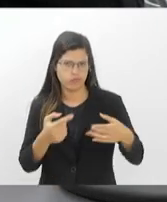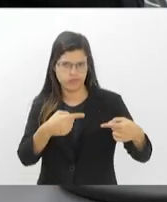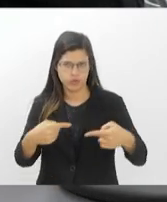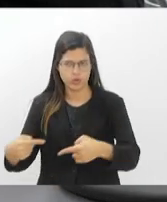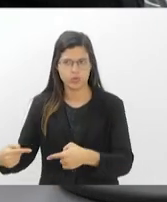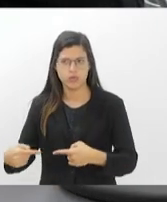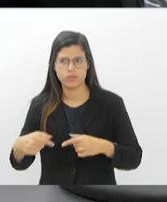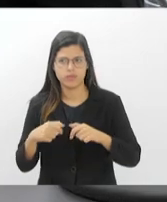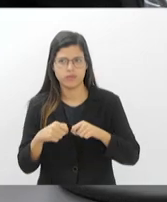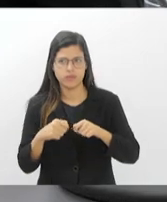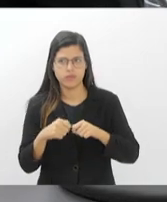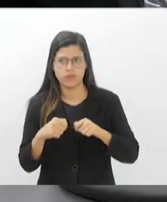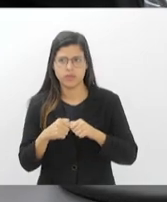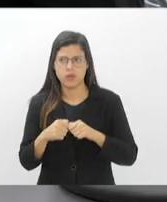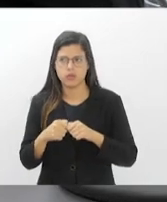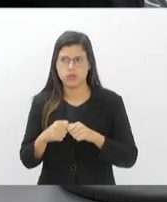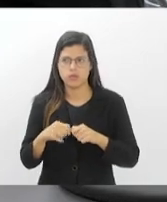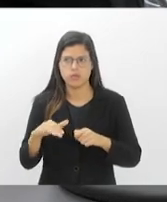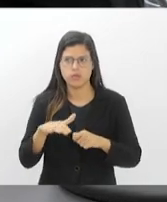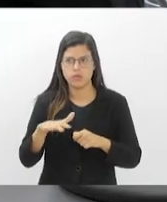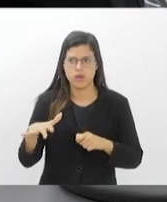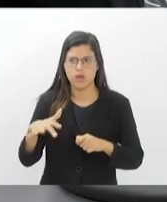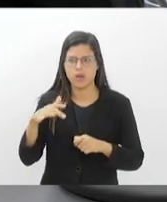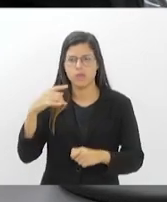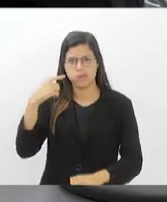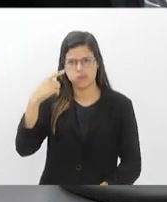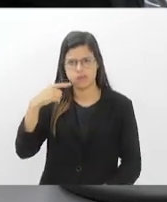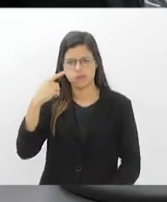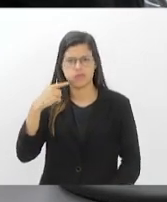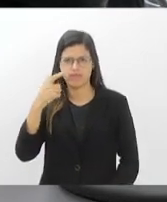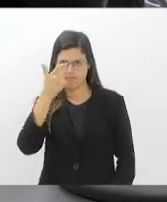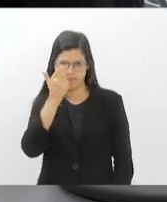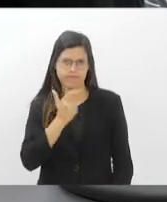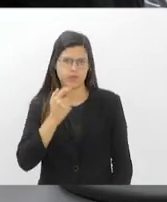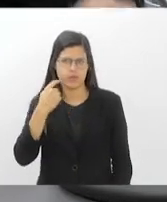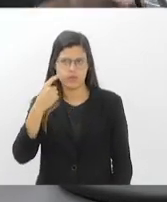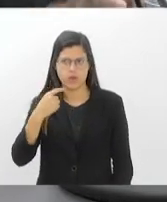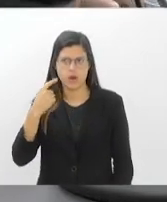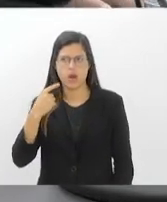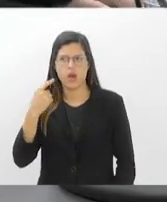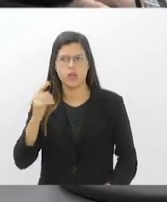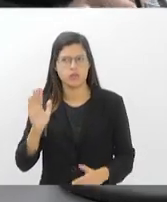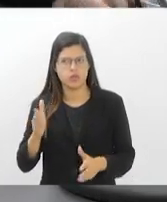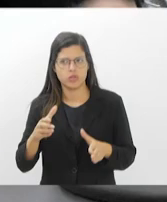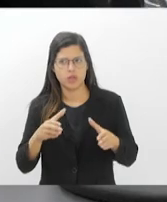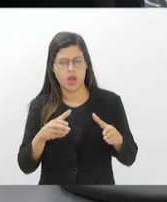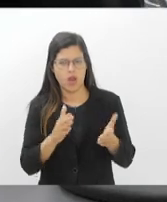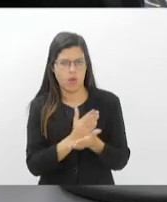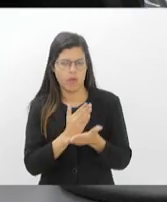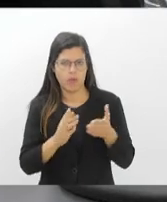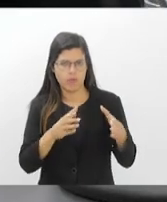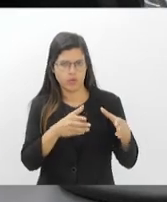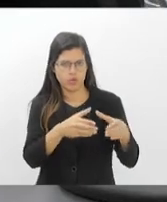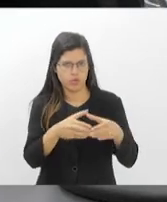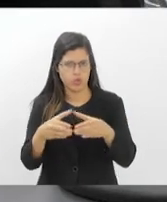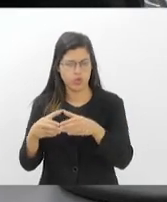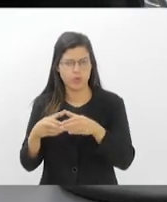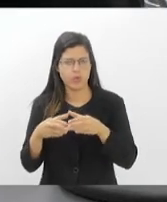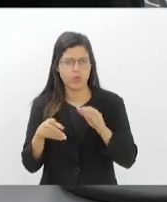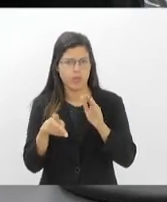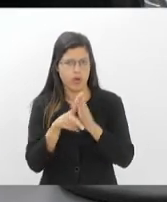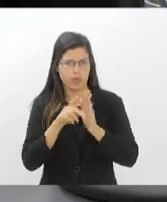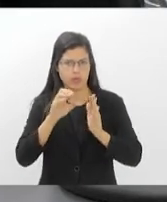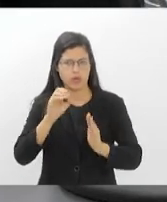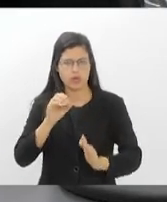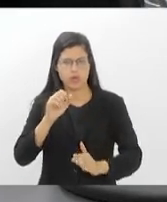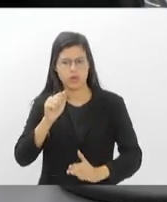defesa aberta da advocacia, como advogado que sou. Militei em algumas comissões da OAB. E, de fato,